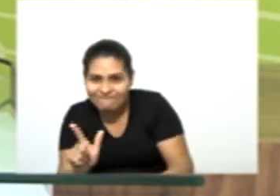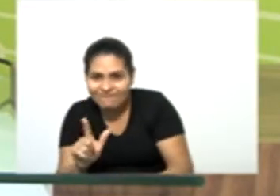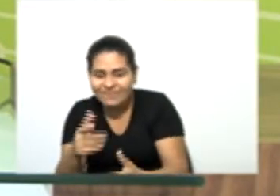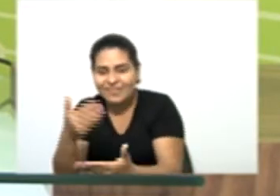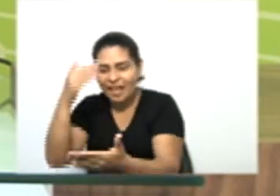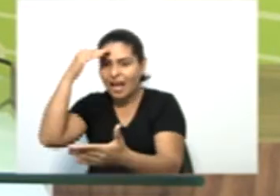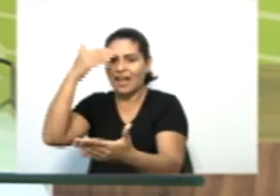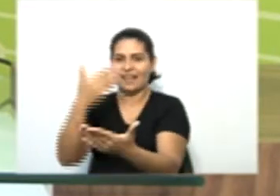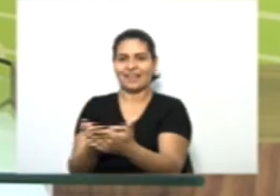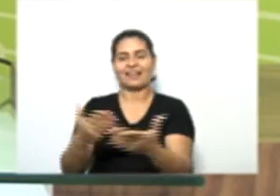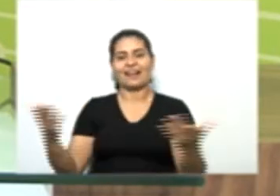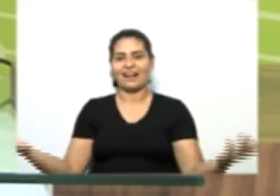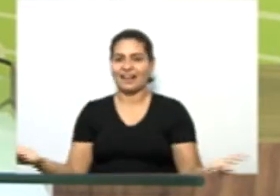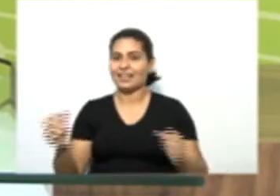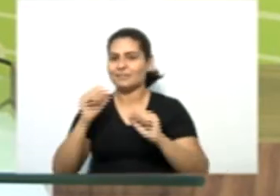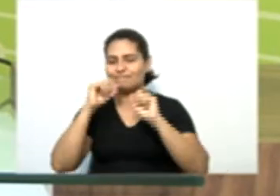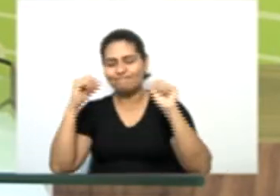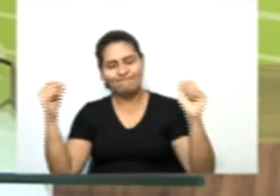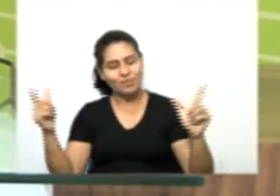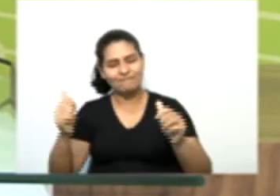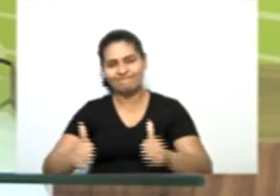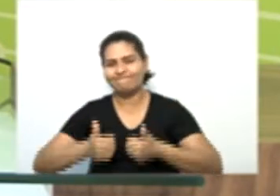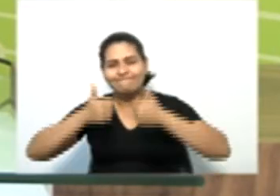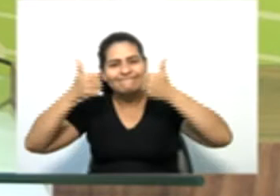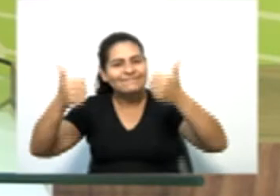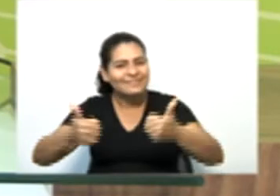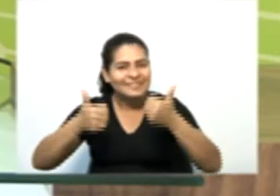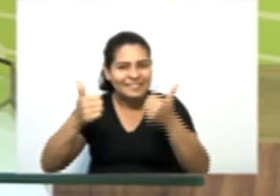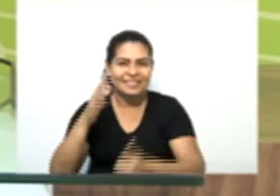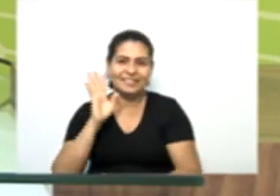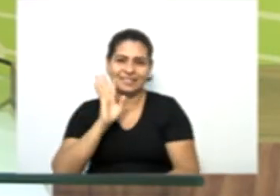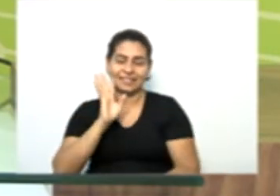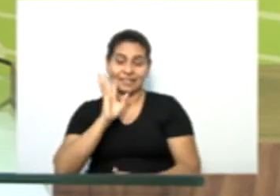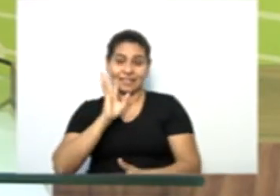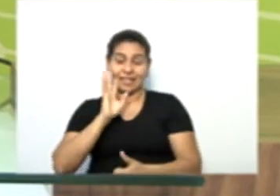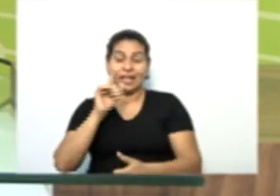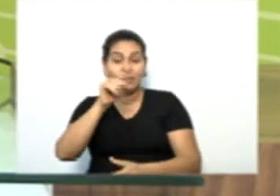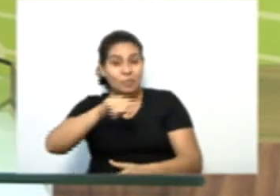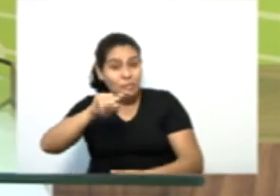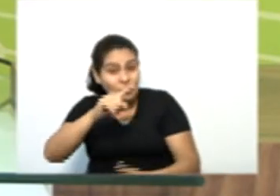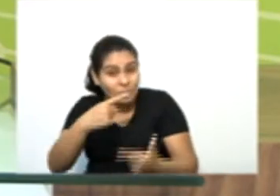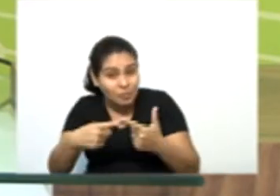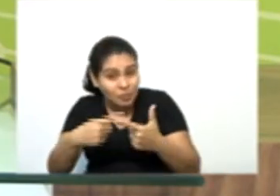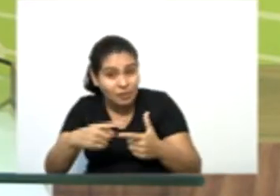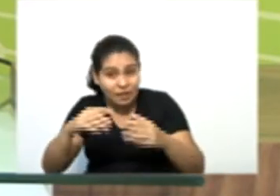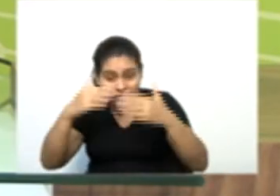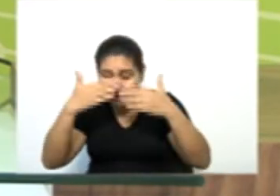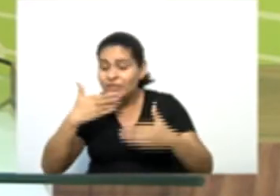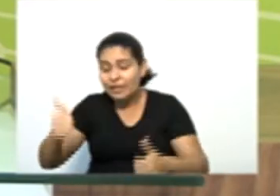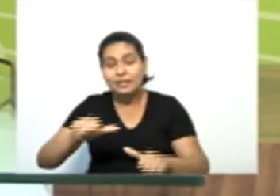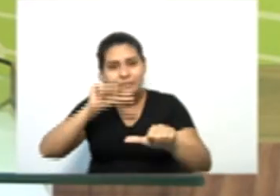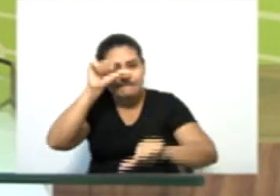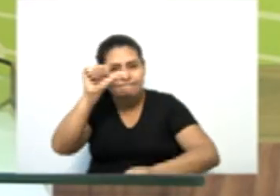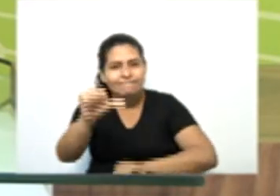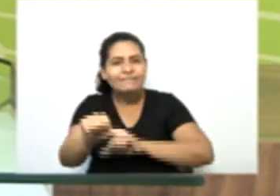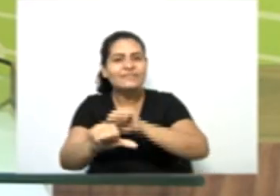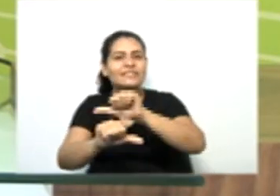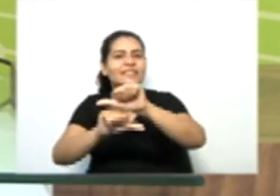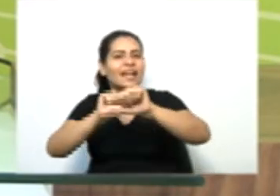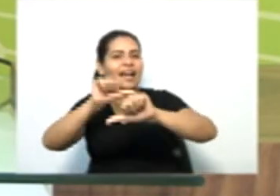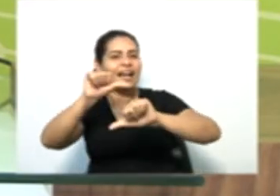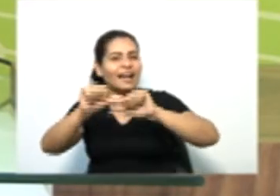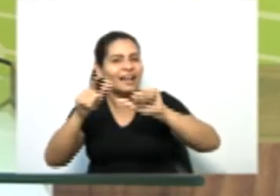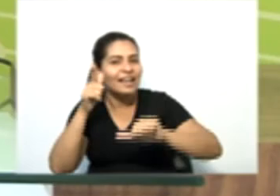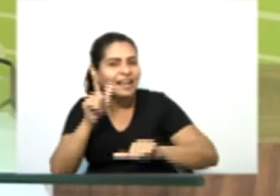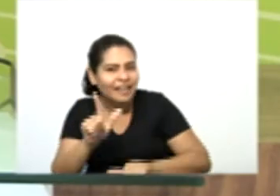está negociando, é um ponto de ápice na negociação. Pois essa confiança pode fazer com que aquilo